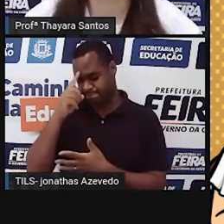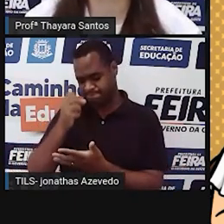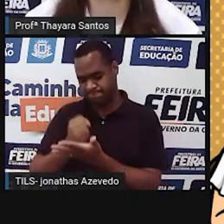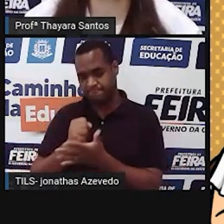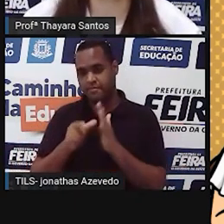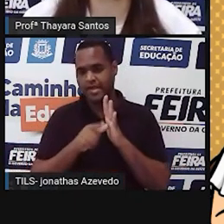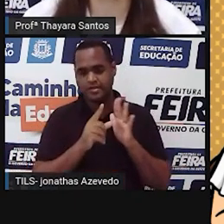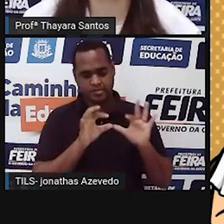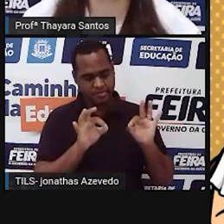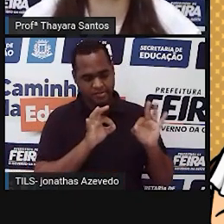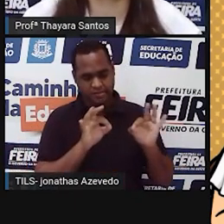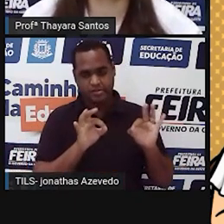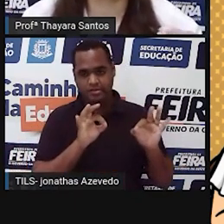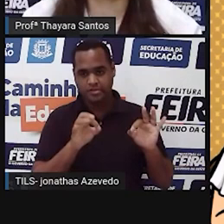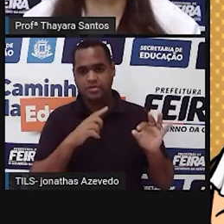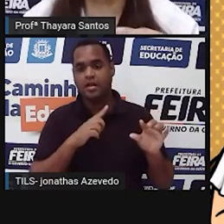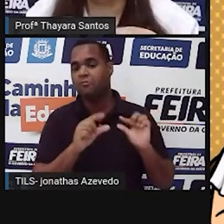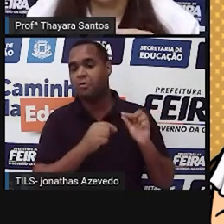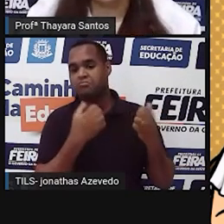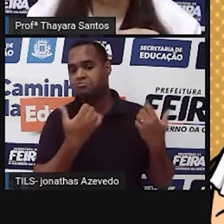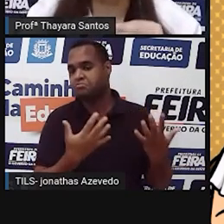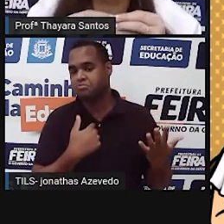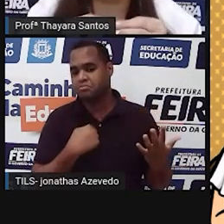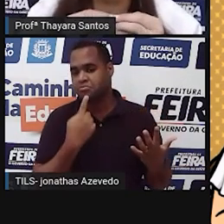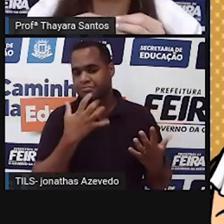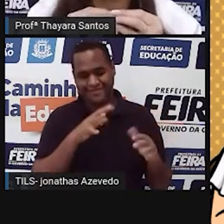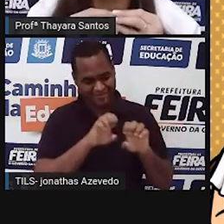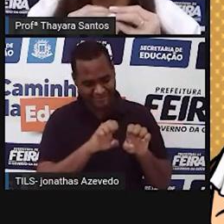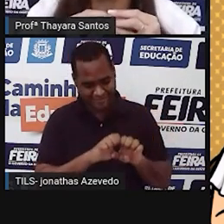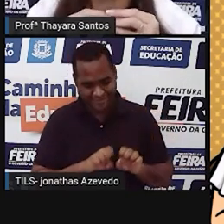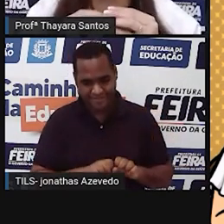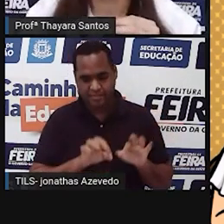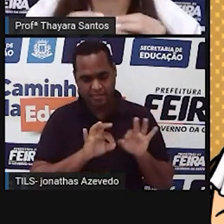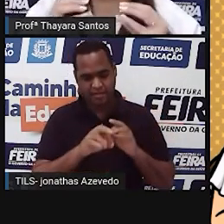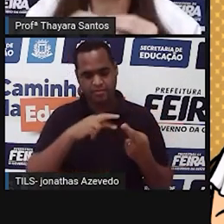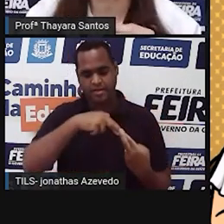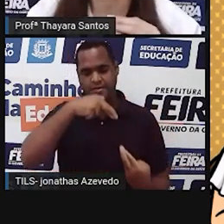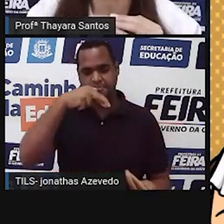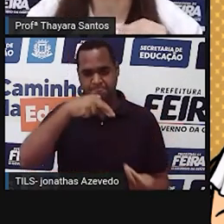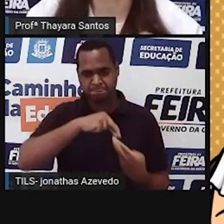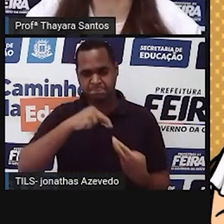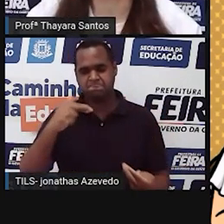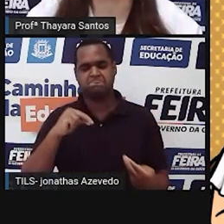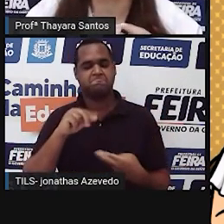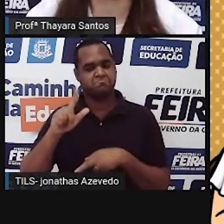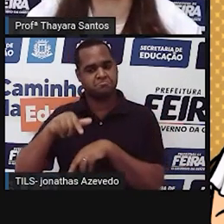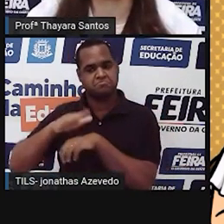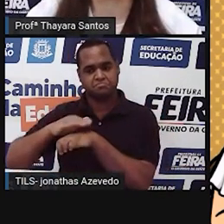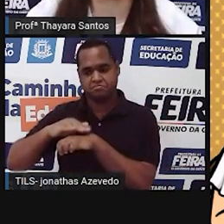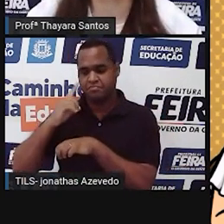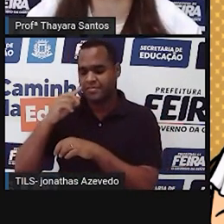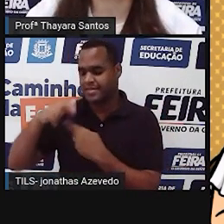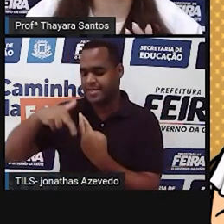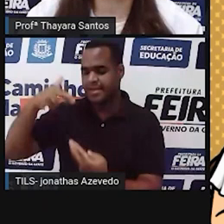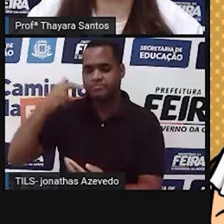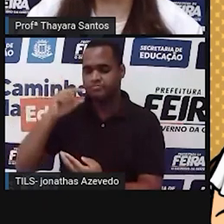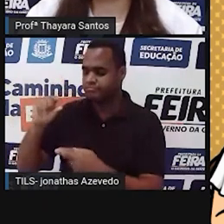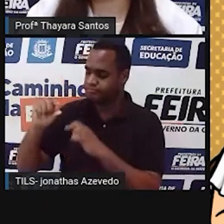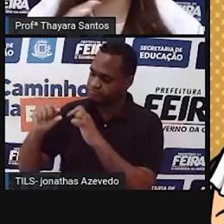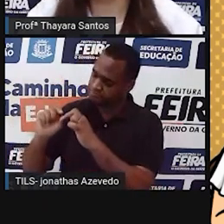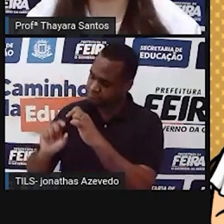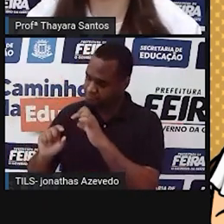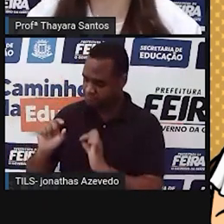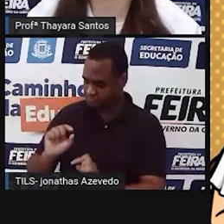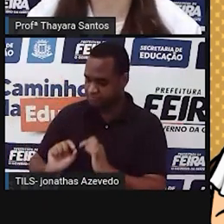dentro do nosso, da nossa estrutura do DNA. Então, lá no nosso DNA, no nosso material genético, tem